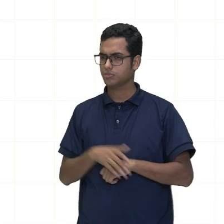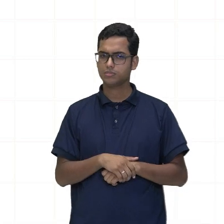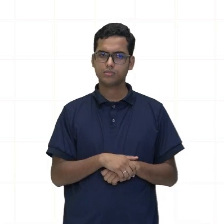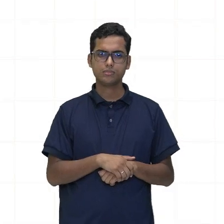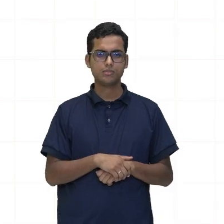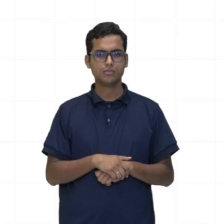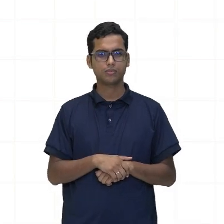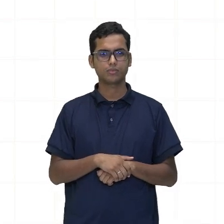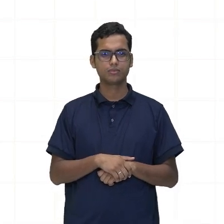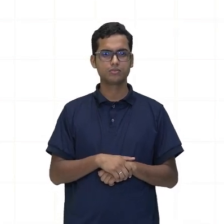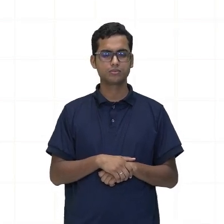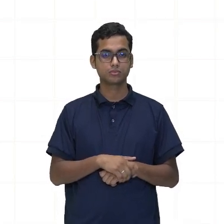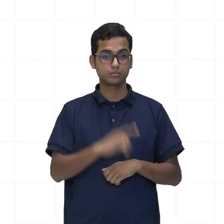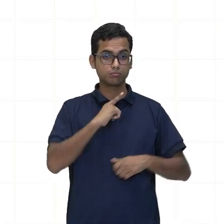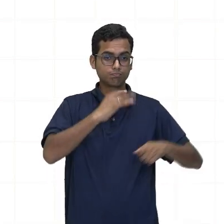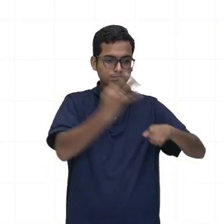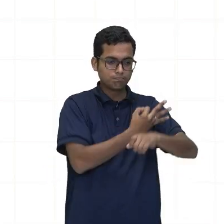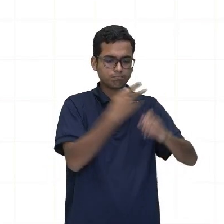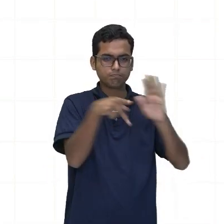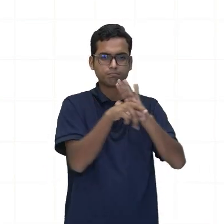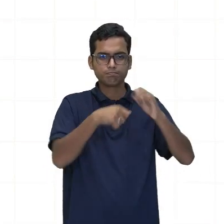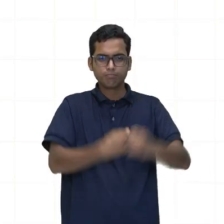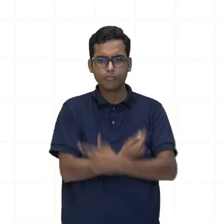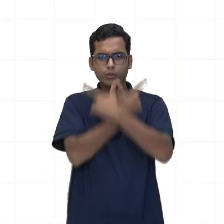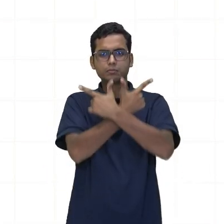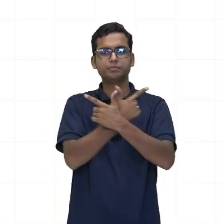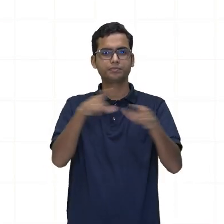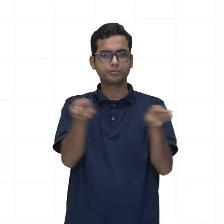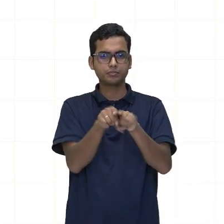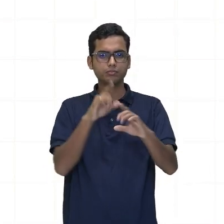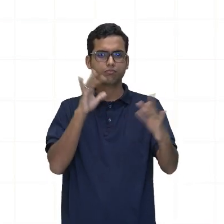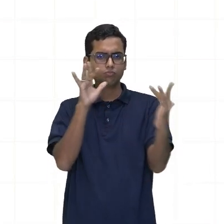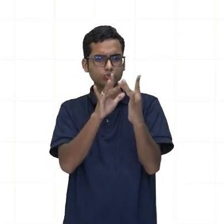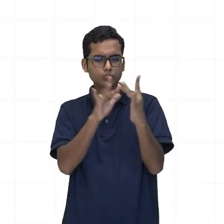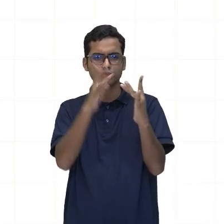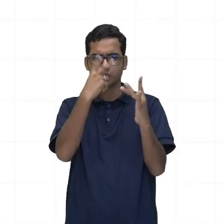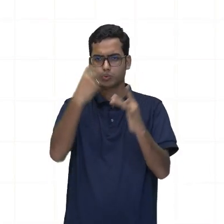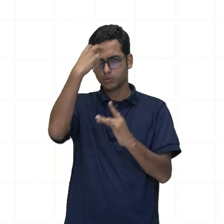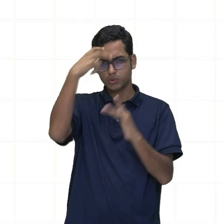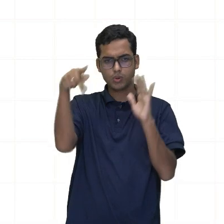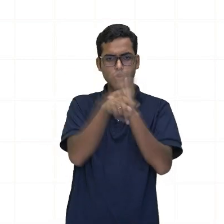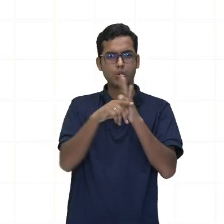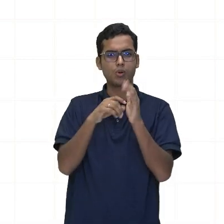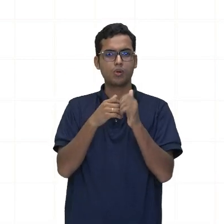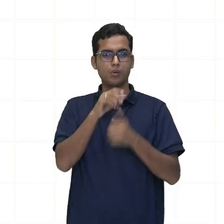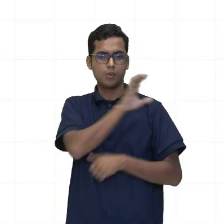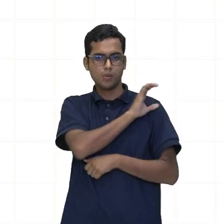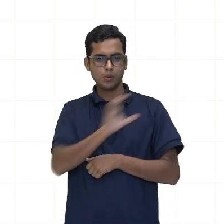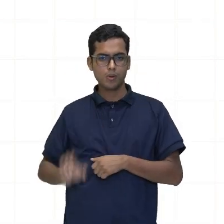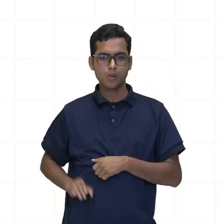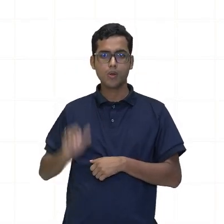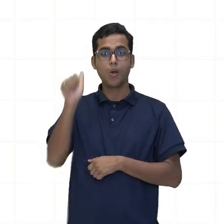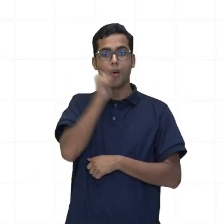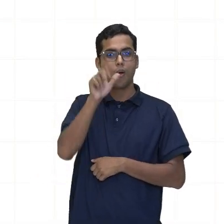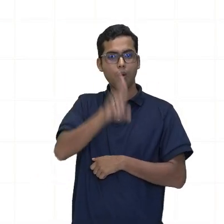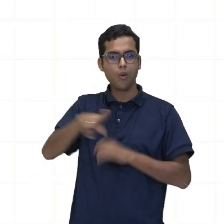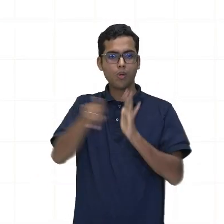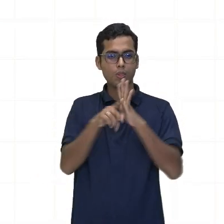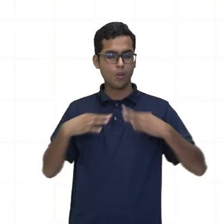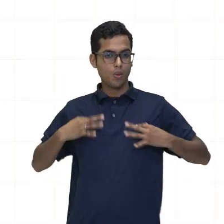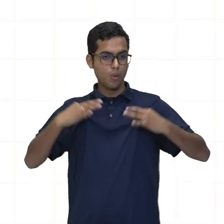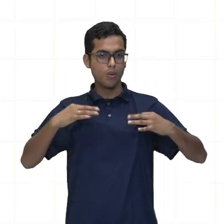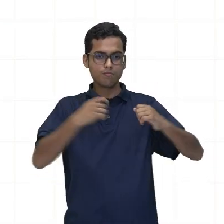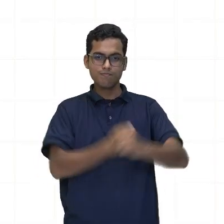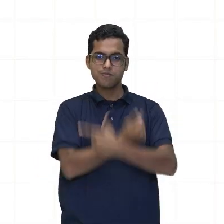uma mistura cultural com o cristianismo, ainda hoje mulheres tecem trajes típicos maias, além de